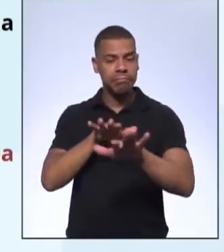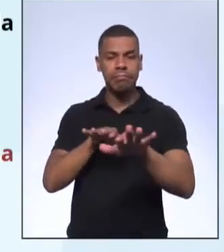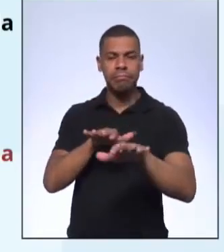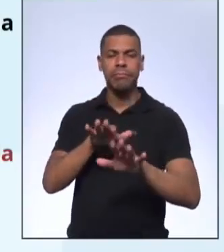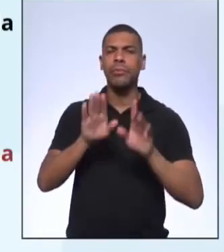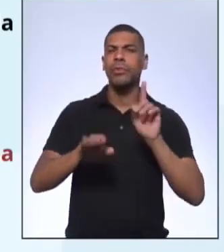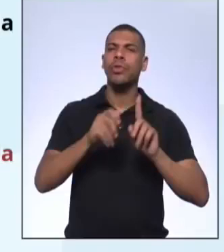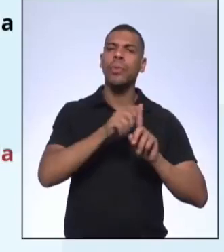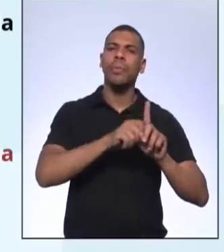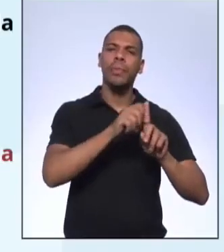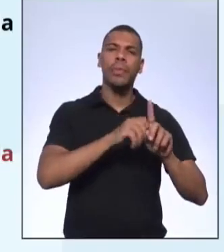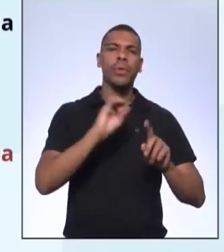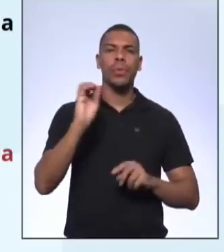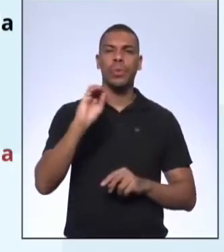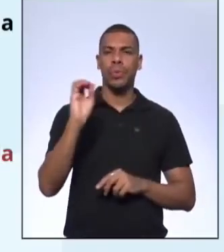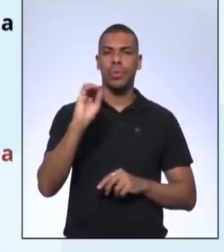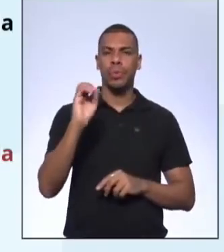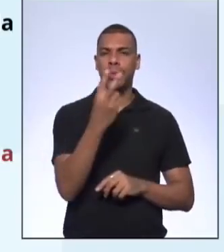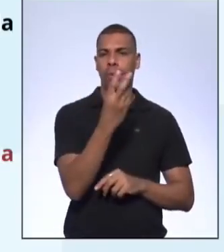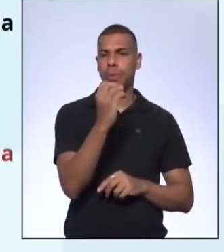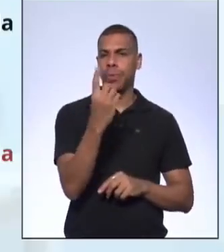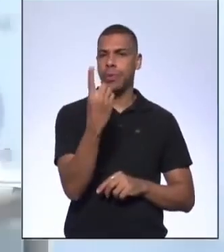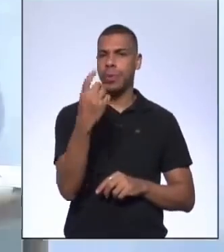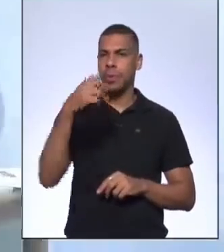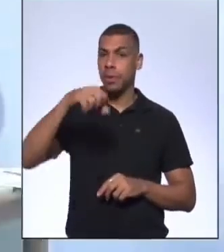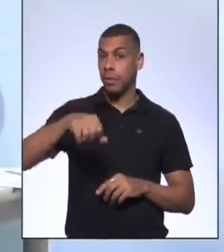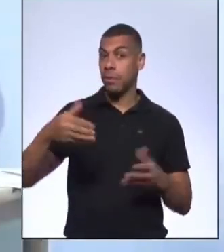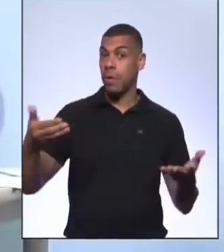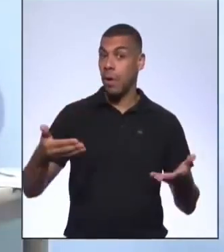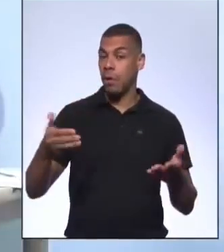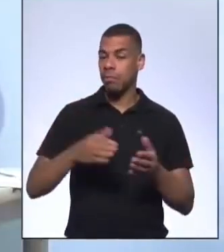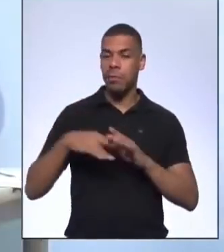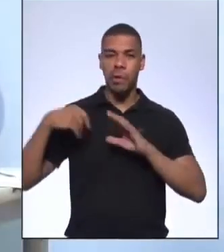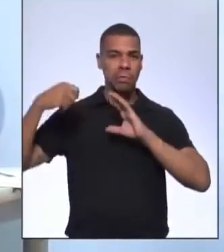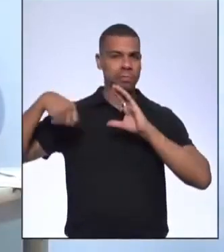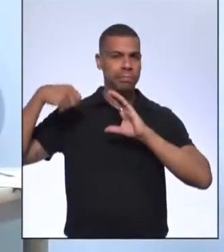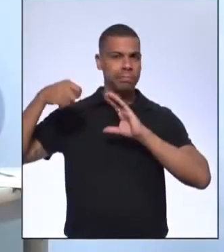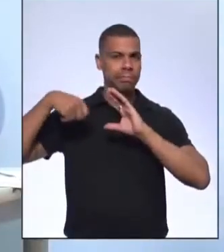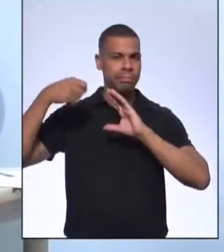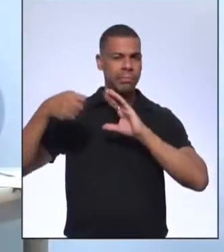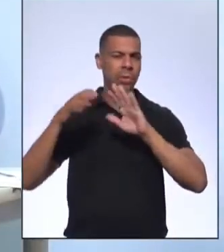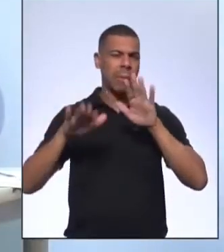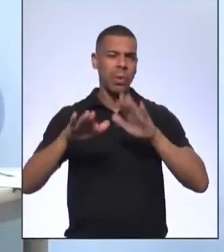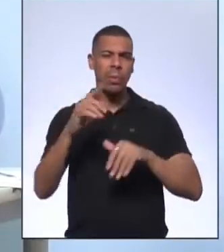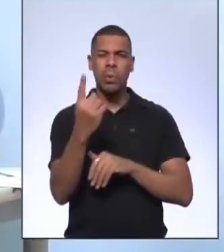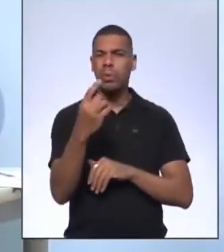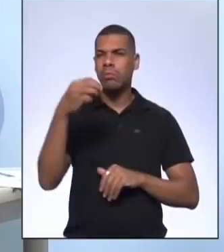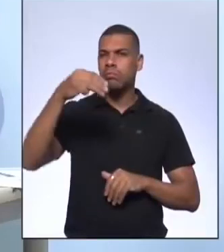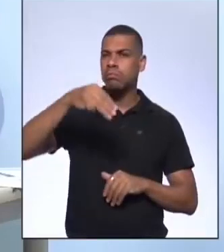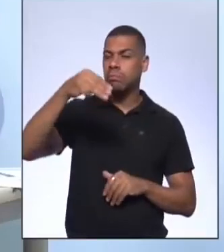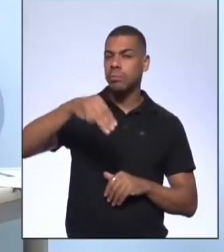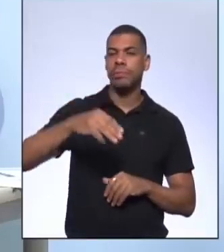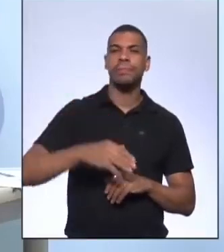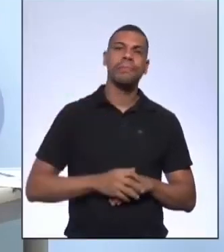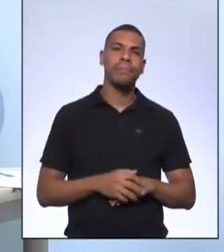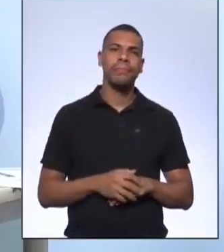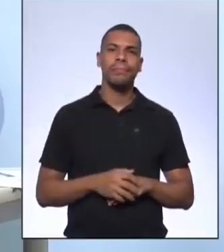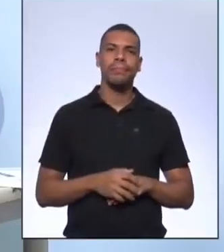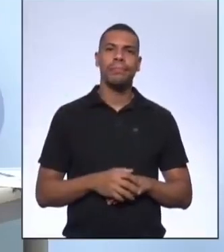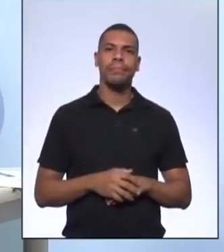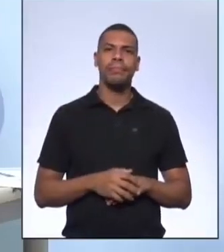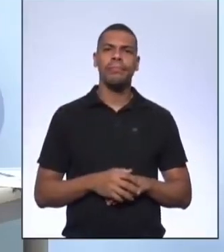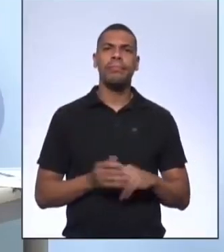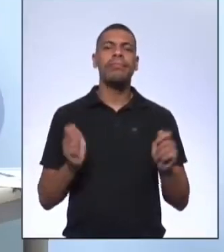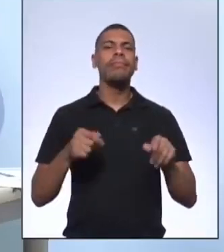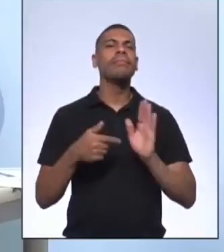outubro de 2019. Então, agora nós temos um vídeo de 1 minuto, aproximadamente, né, que